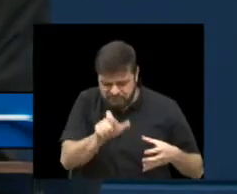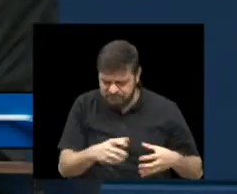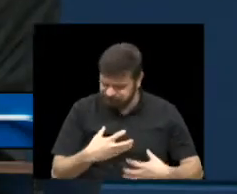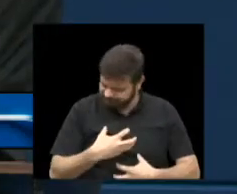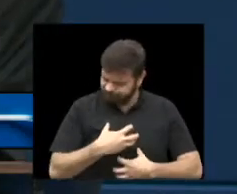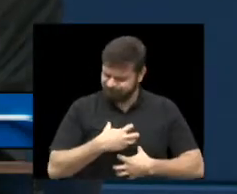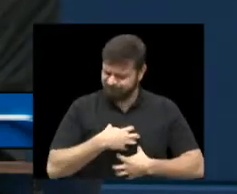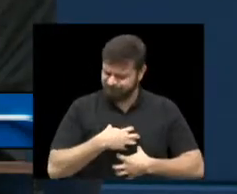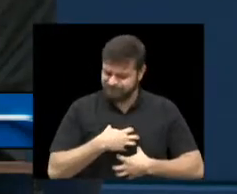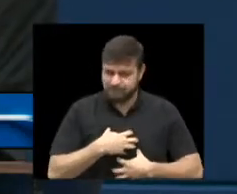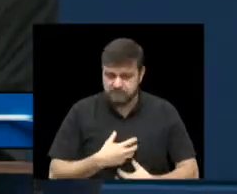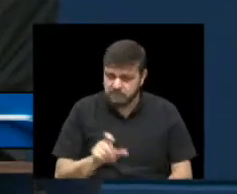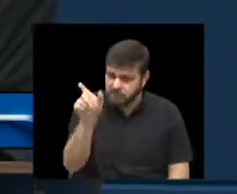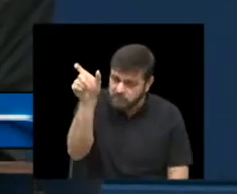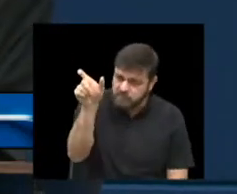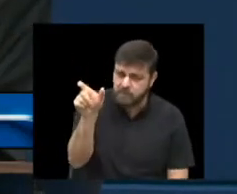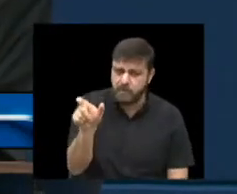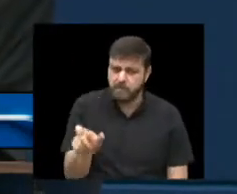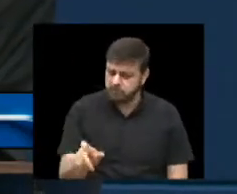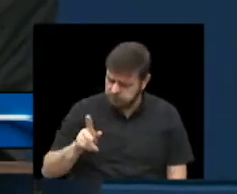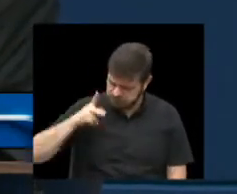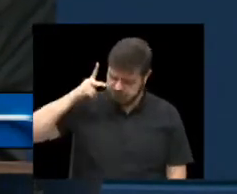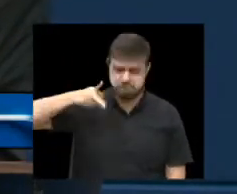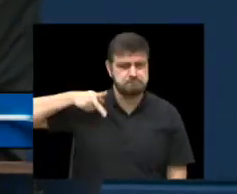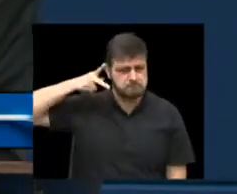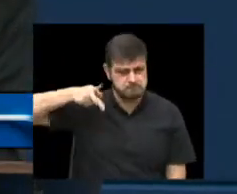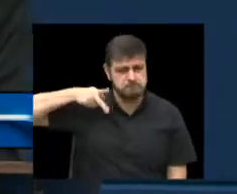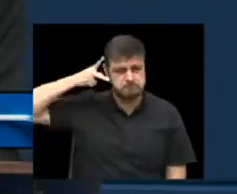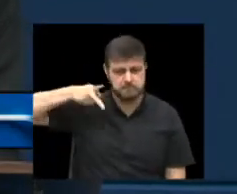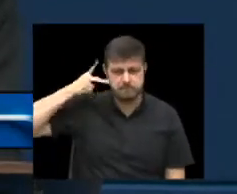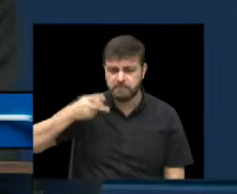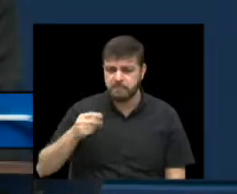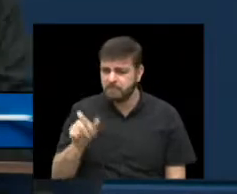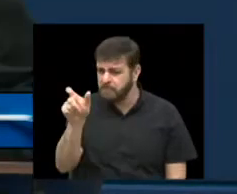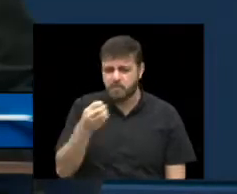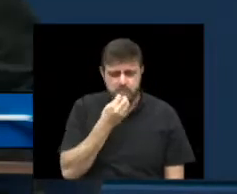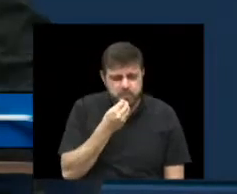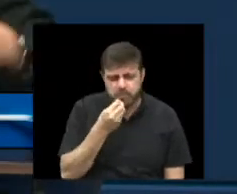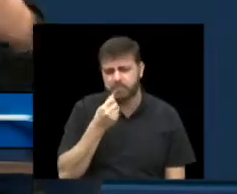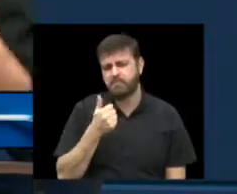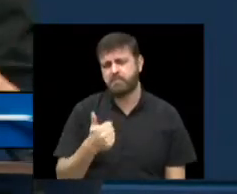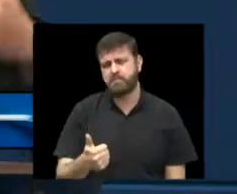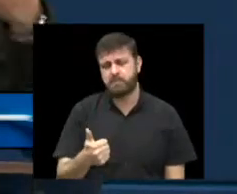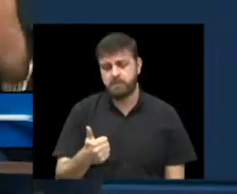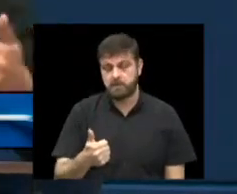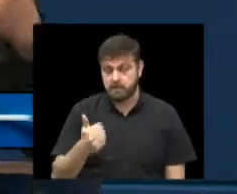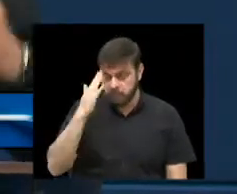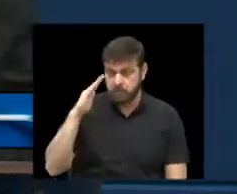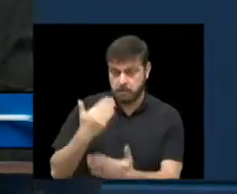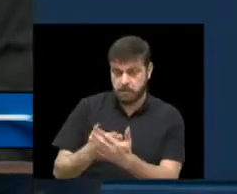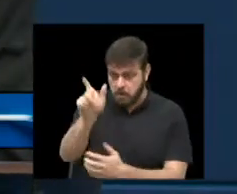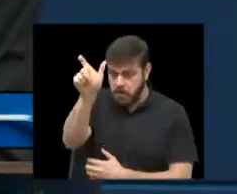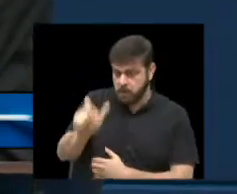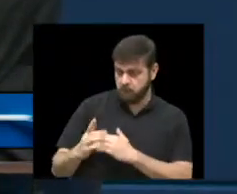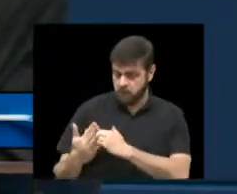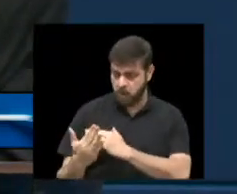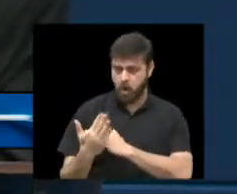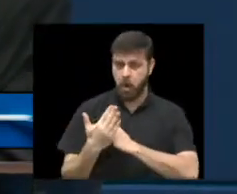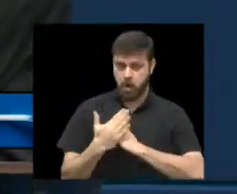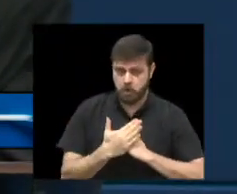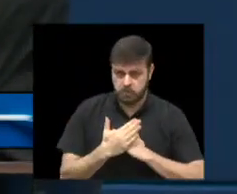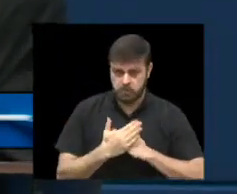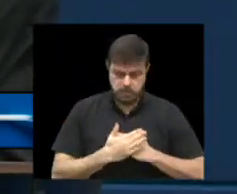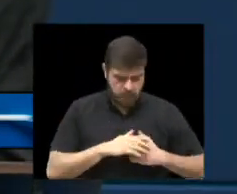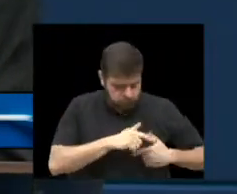ele é, um grande político, uma pessoa boníssima. Eu tenho certeza que ele irá também contribuir com